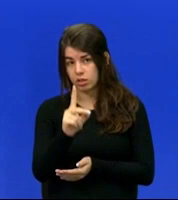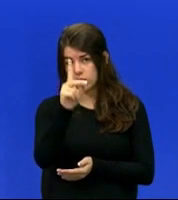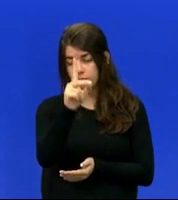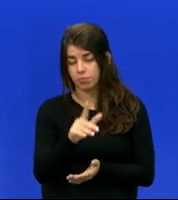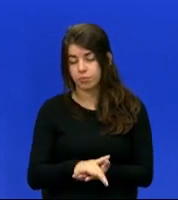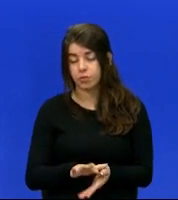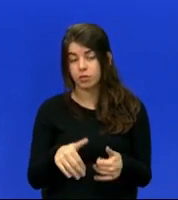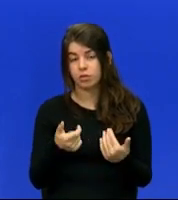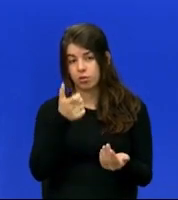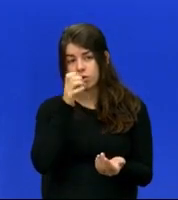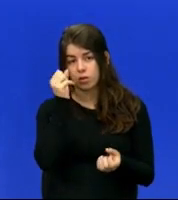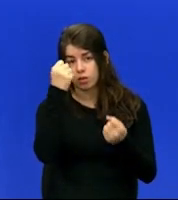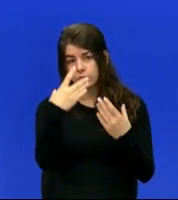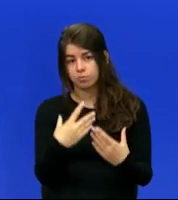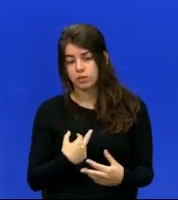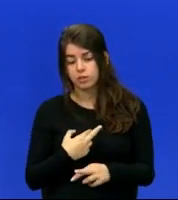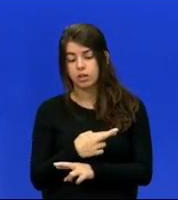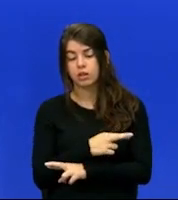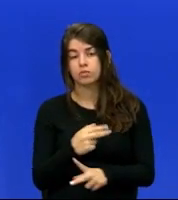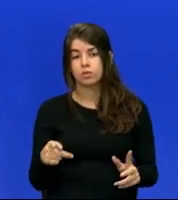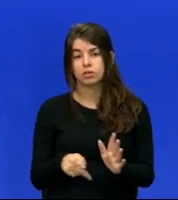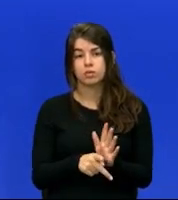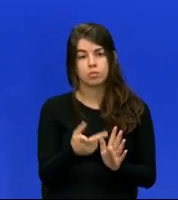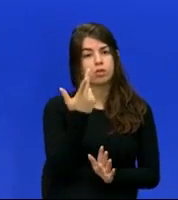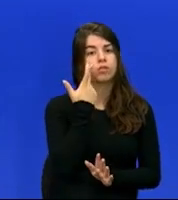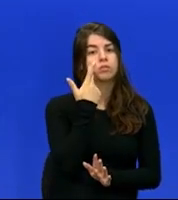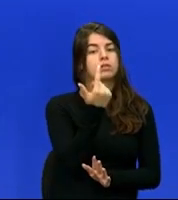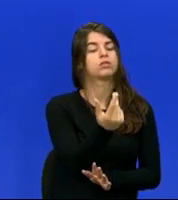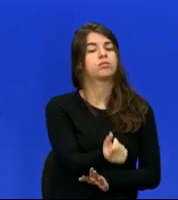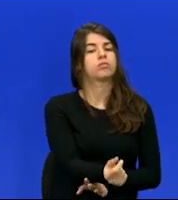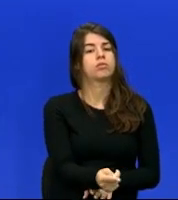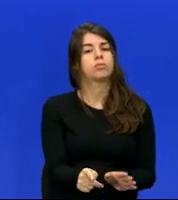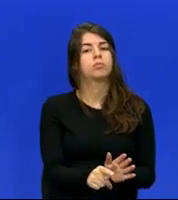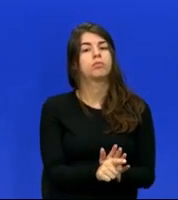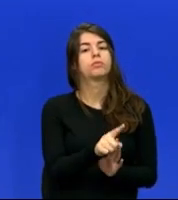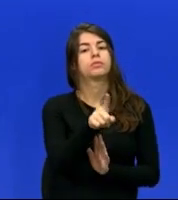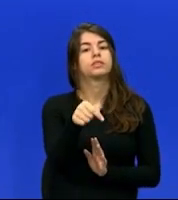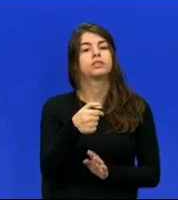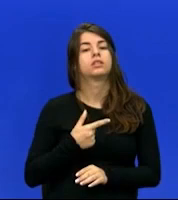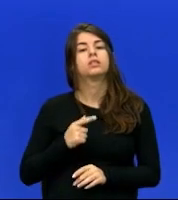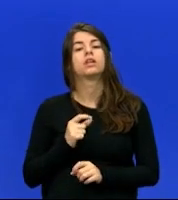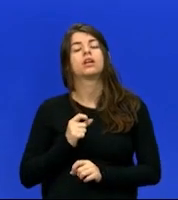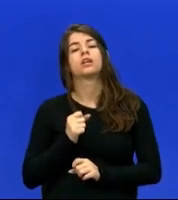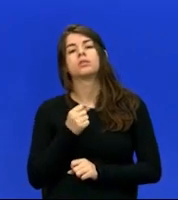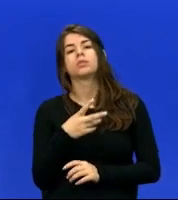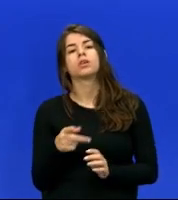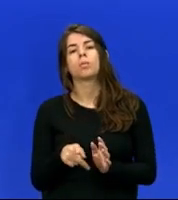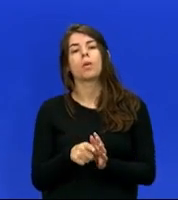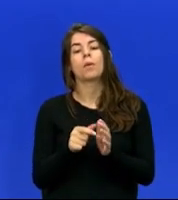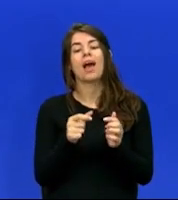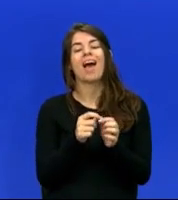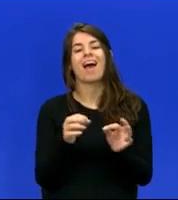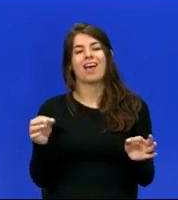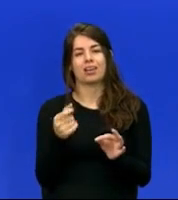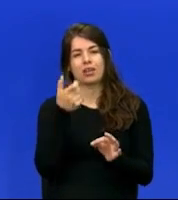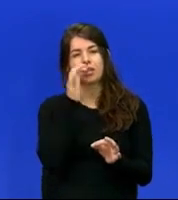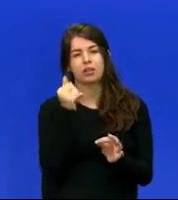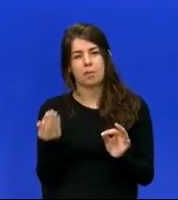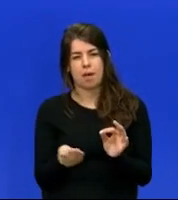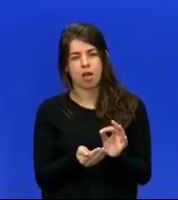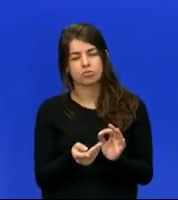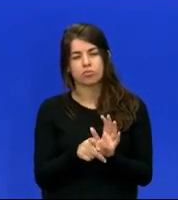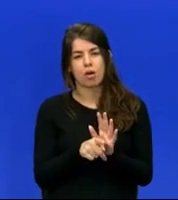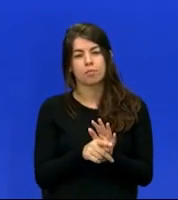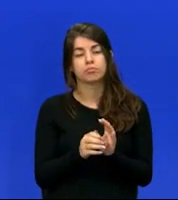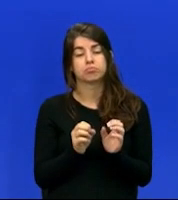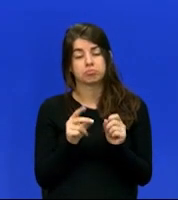Então, nesse caso, a diferença dessa normal é que onde você vai estar relacionando essas áreas. Muito bem. Como